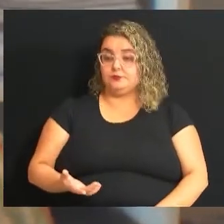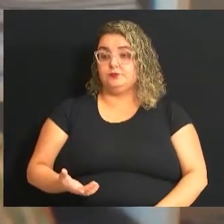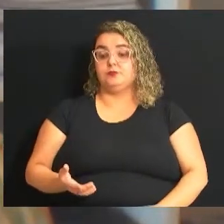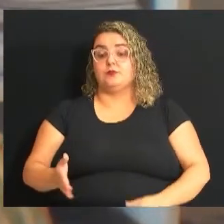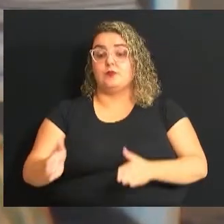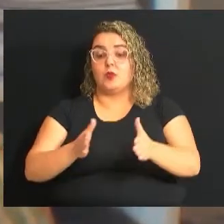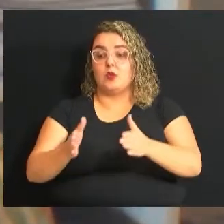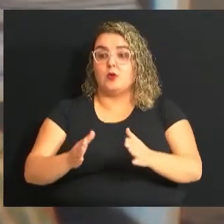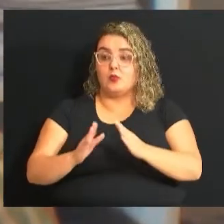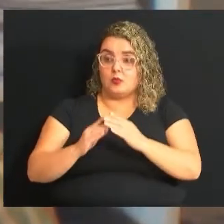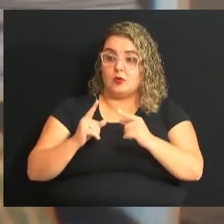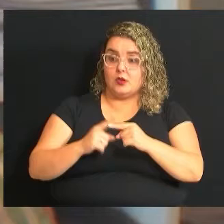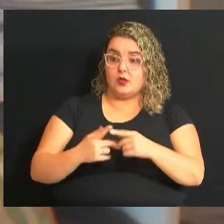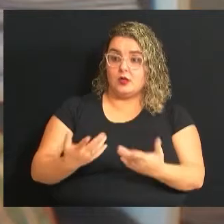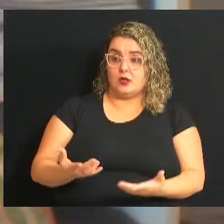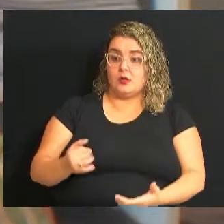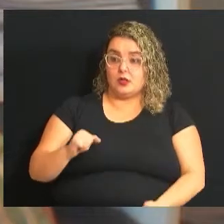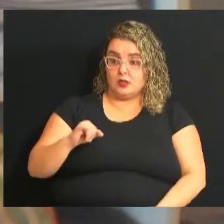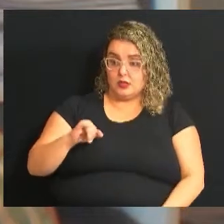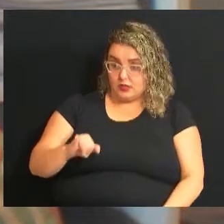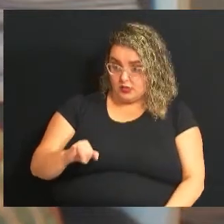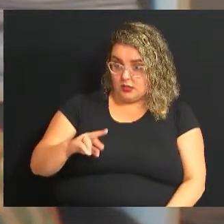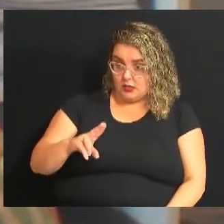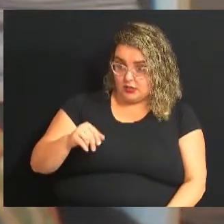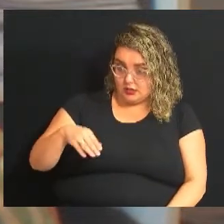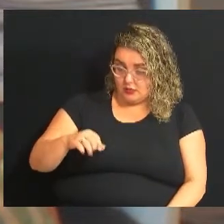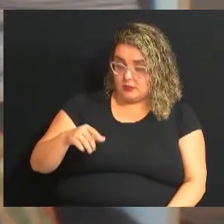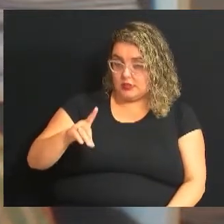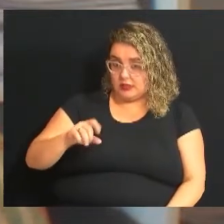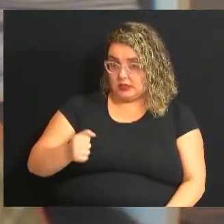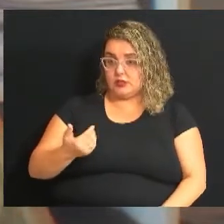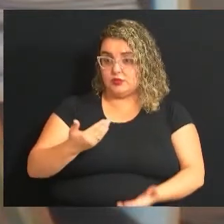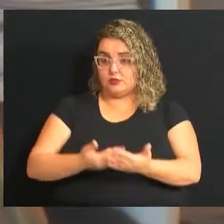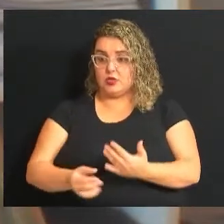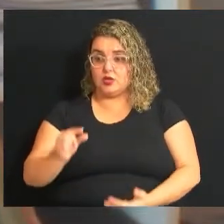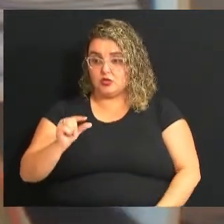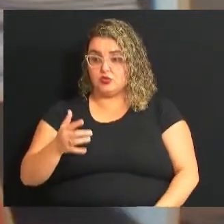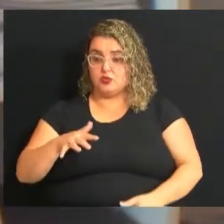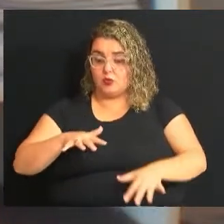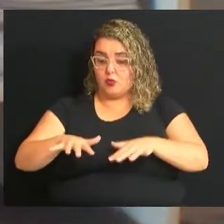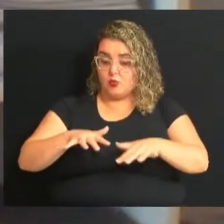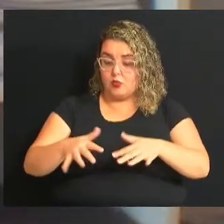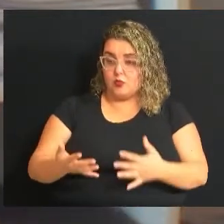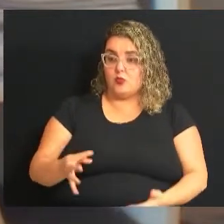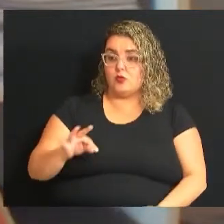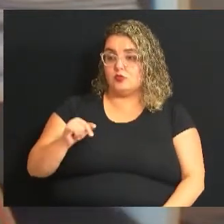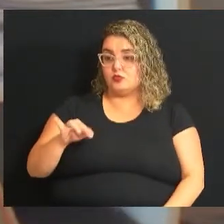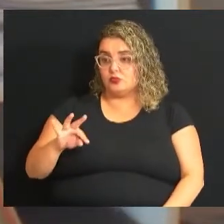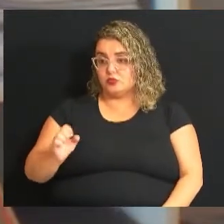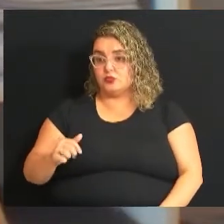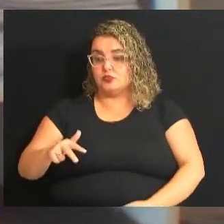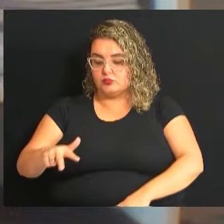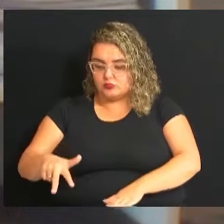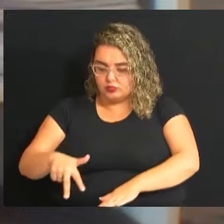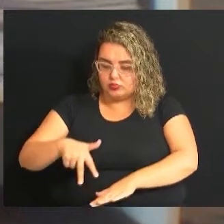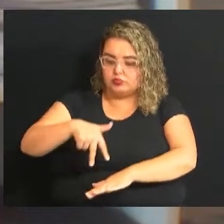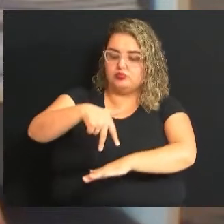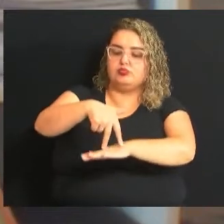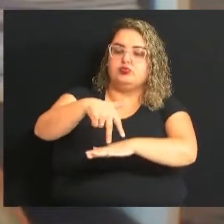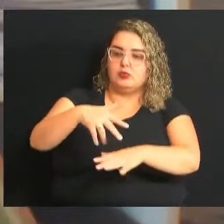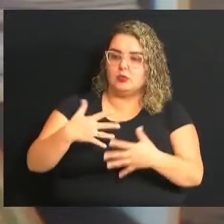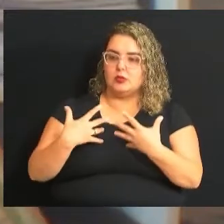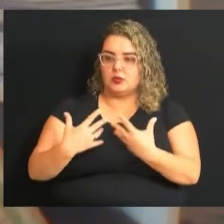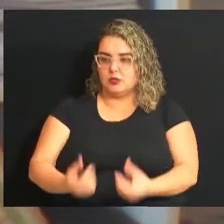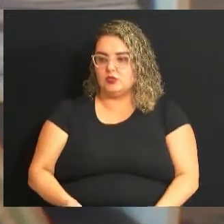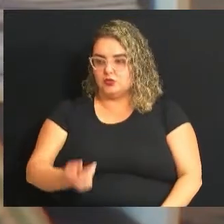igreja perde, que a Irmandade perde um pouco a sua mobilidade, o Tito cresce, e ele assume